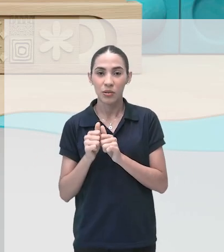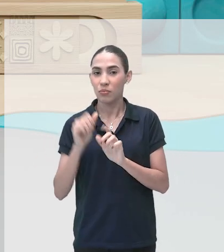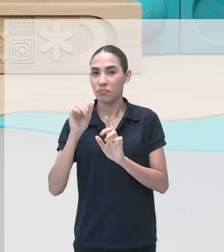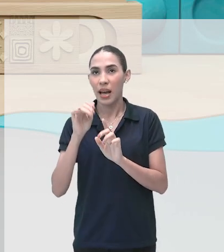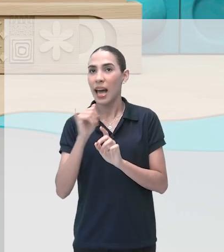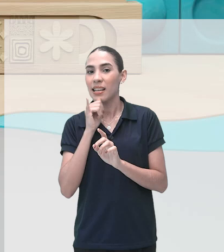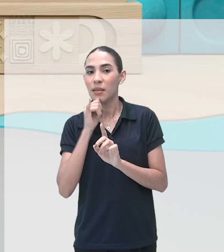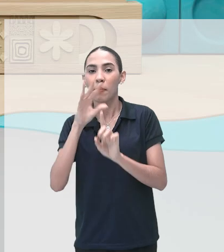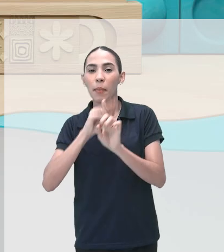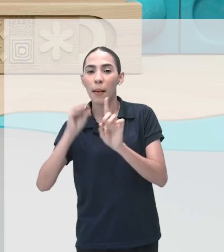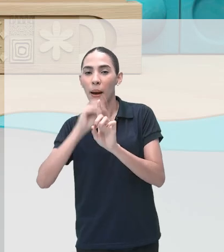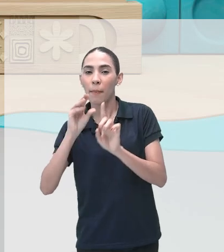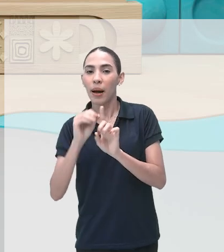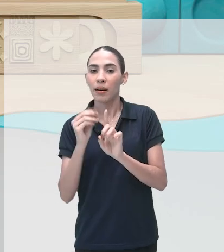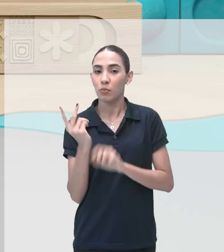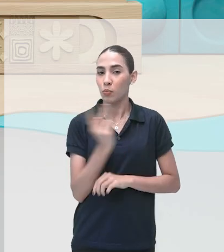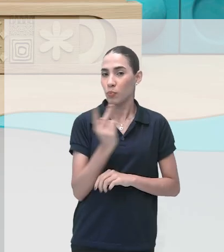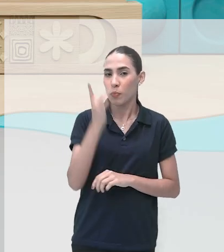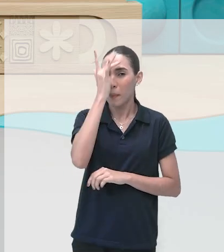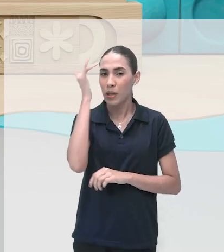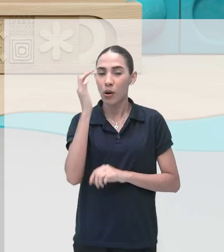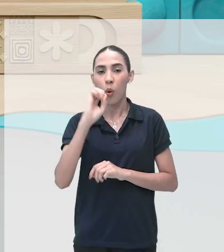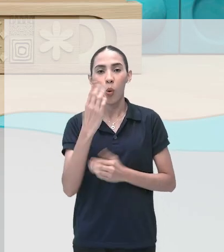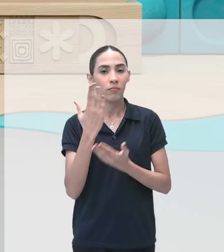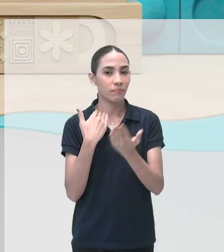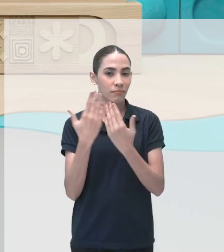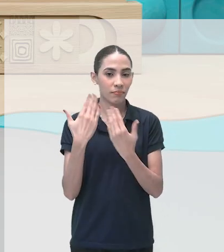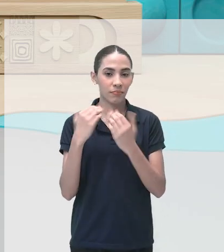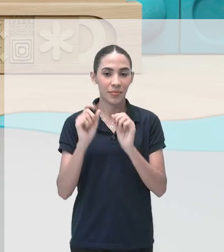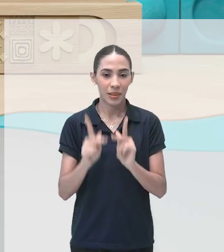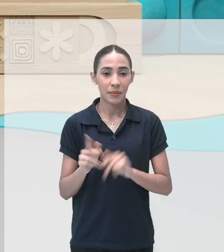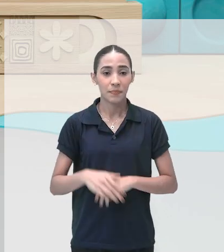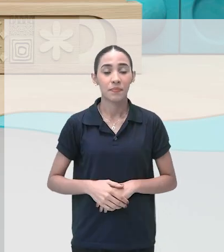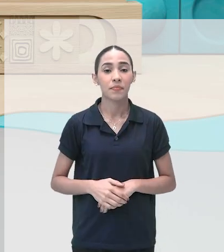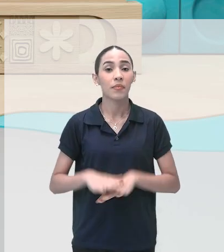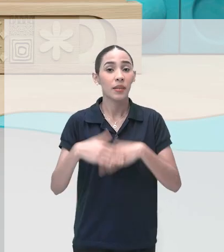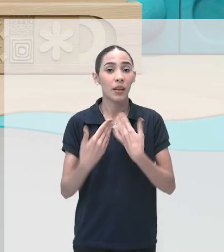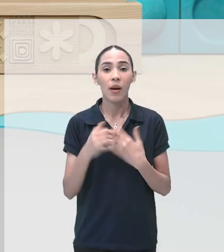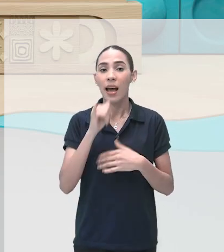oral, falando com outra pessoa, debatendo com a outra pessoa. Então, quando